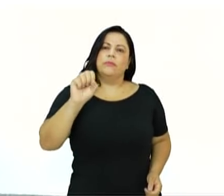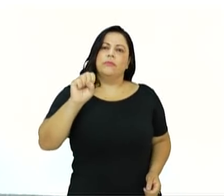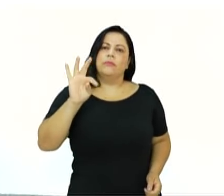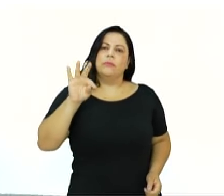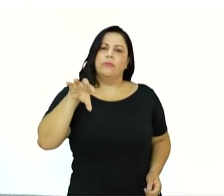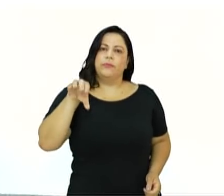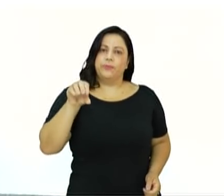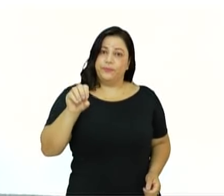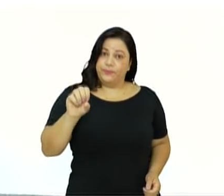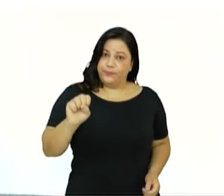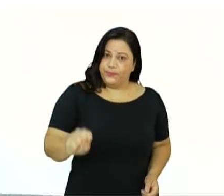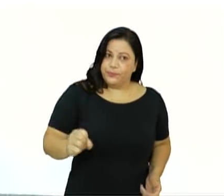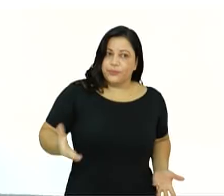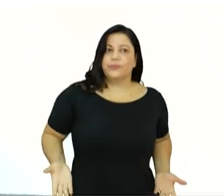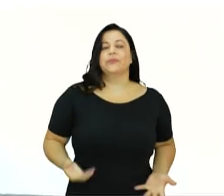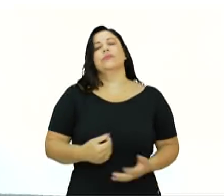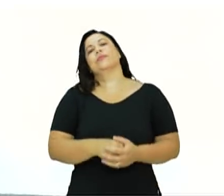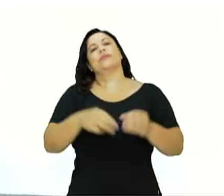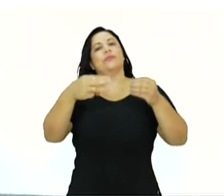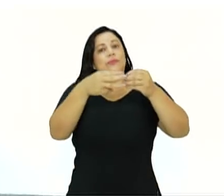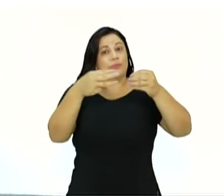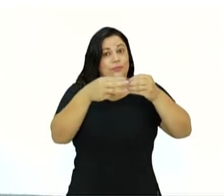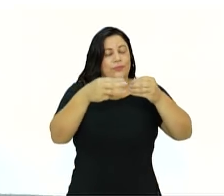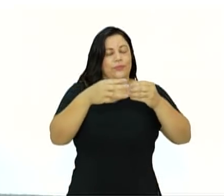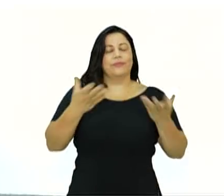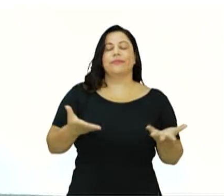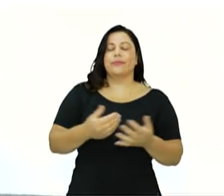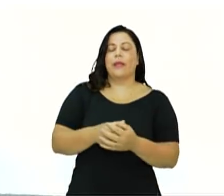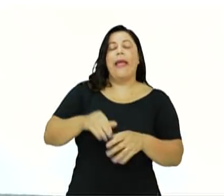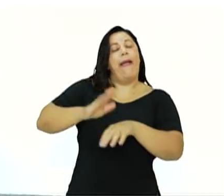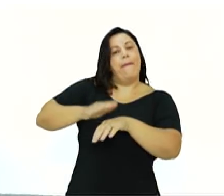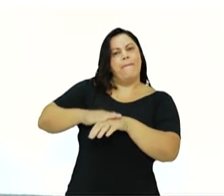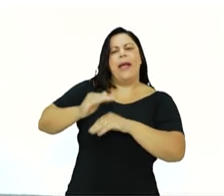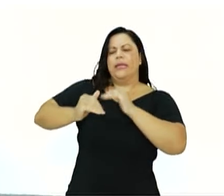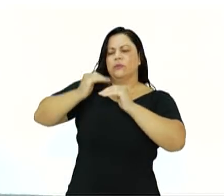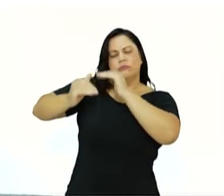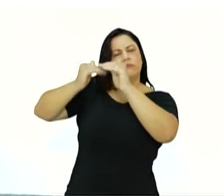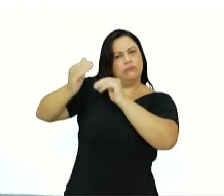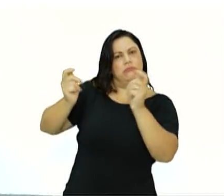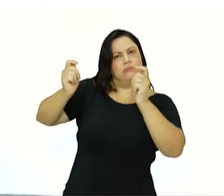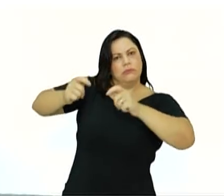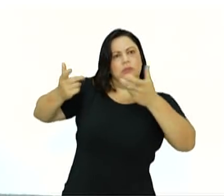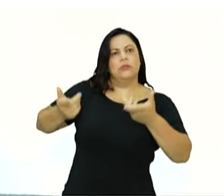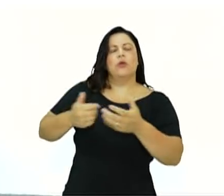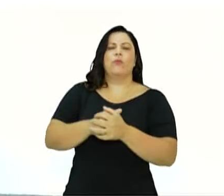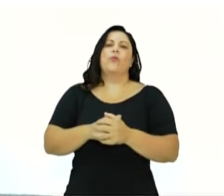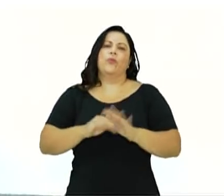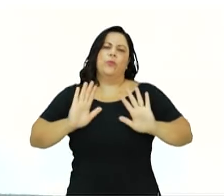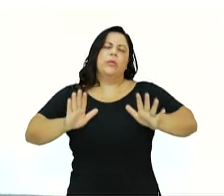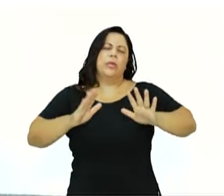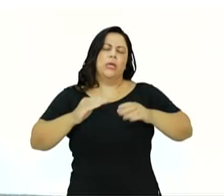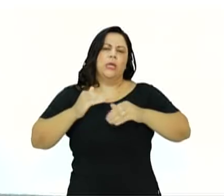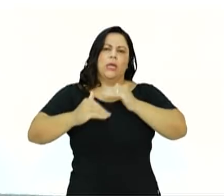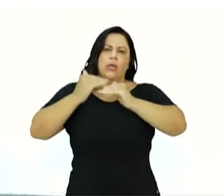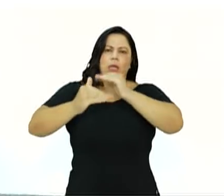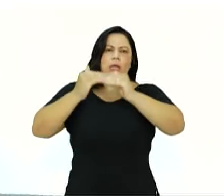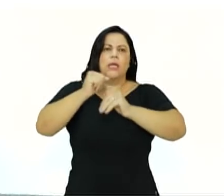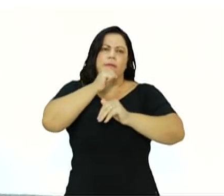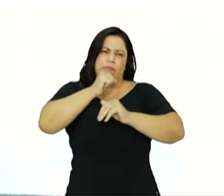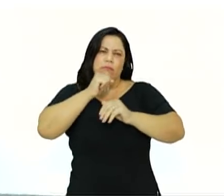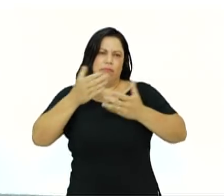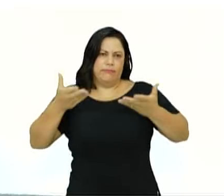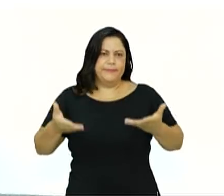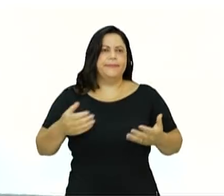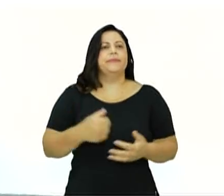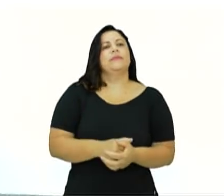chamadas de condroblastos. E aí as células adultas, né, ou seja, já desenvolveram, já passou um tempo ali, ela já ganhou um outro status, vamos